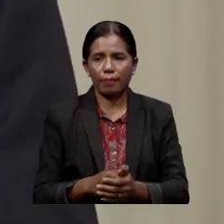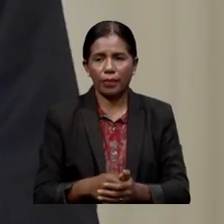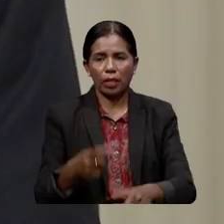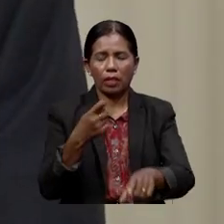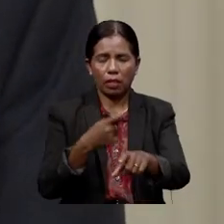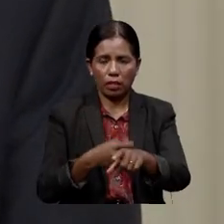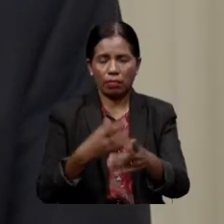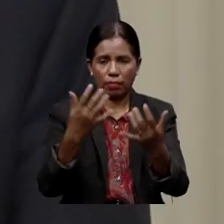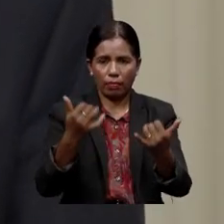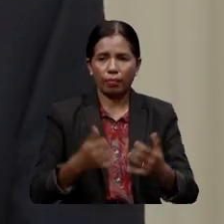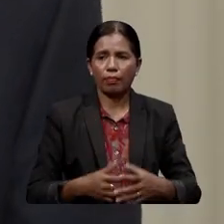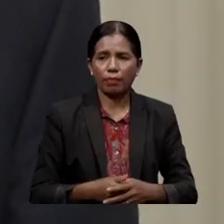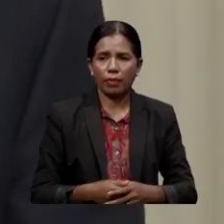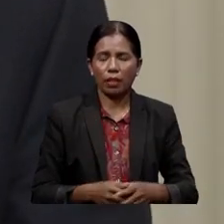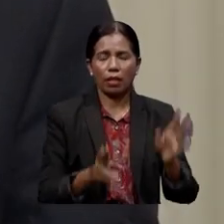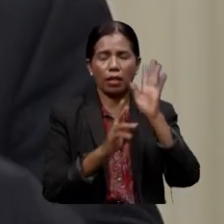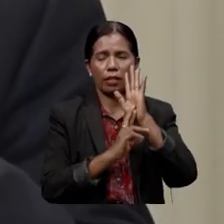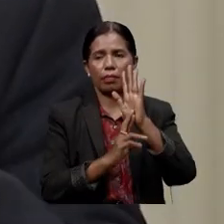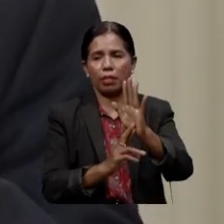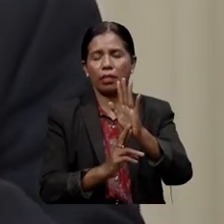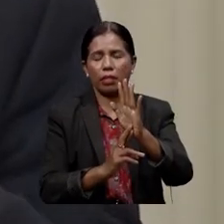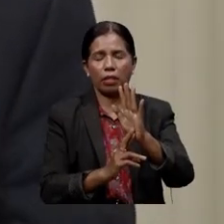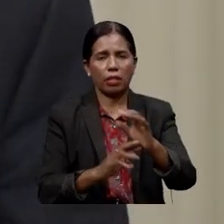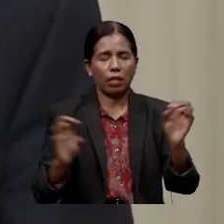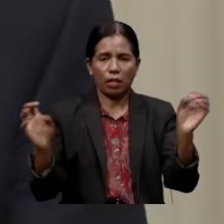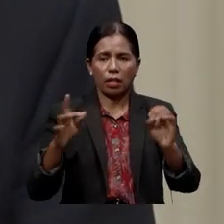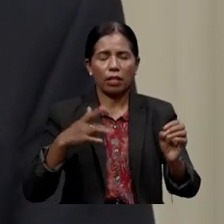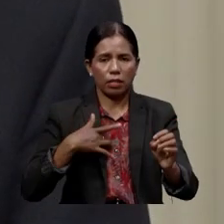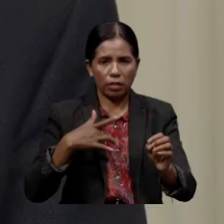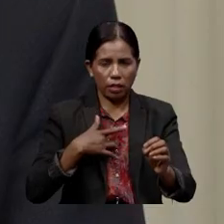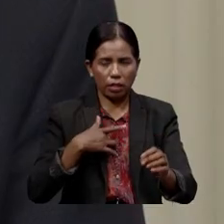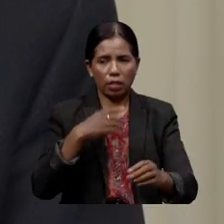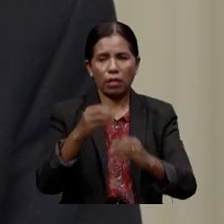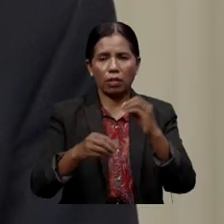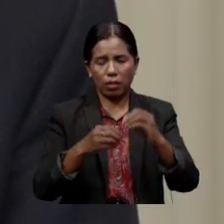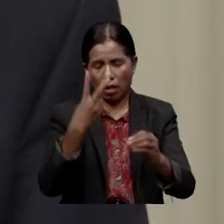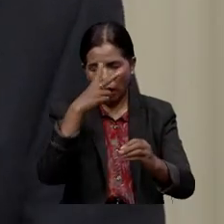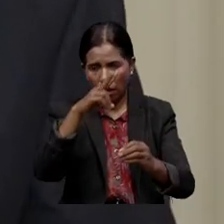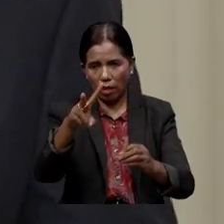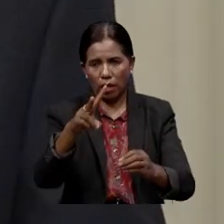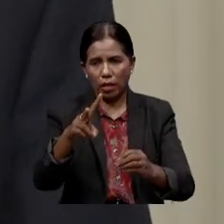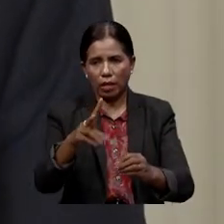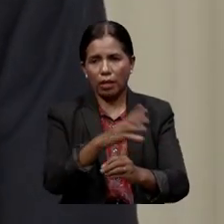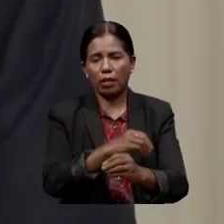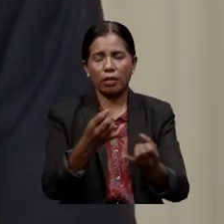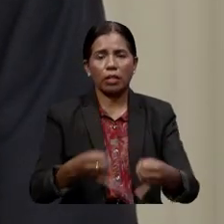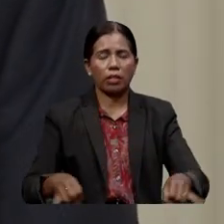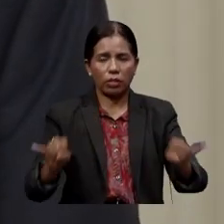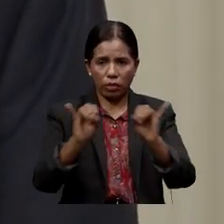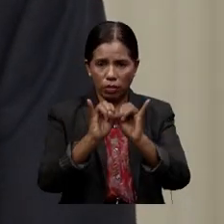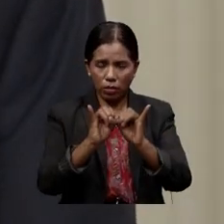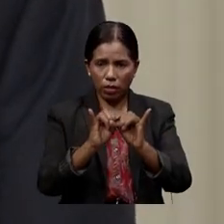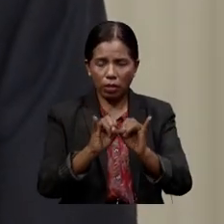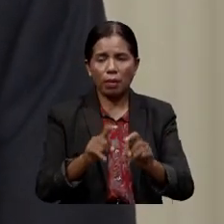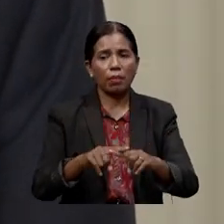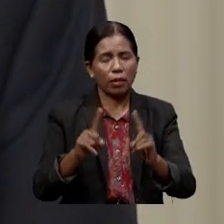momento representa não apenas uma conquista para as instituições,